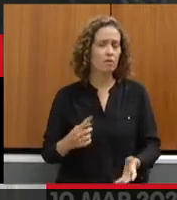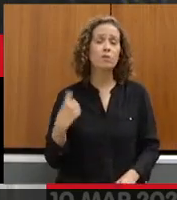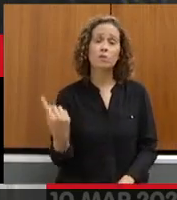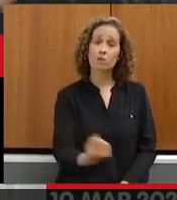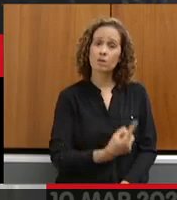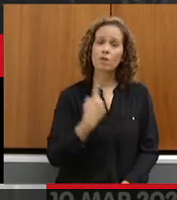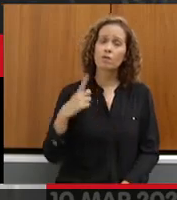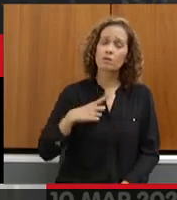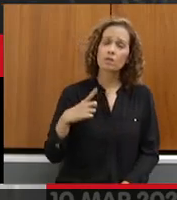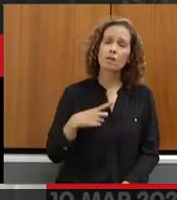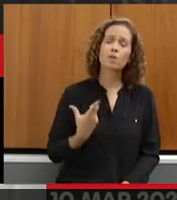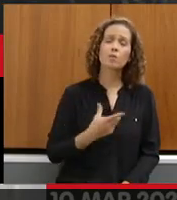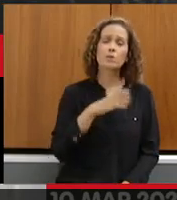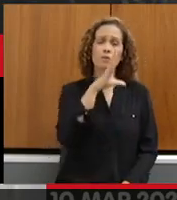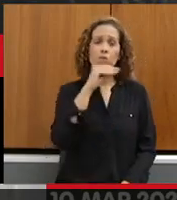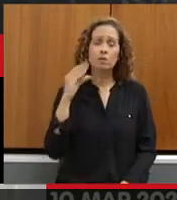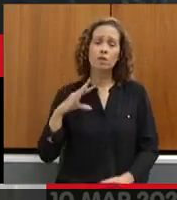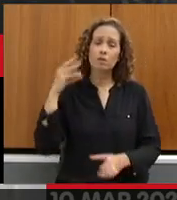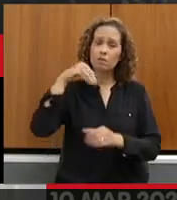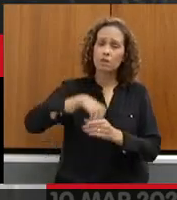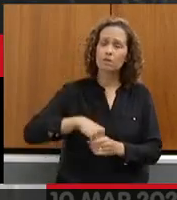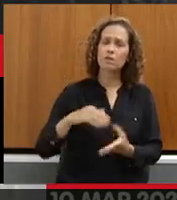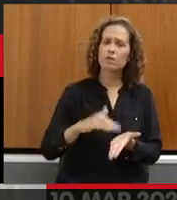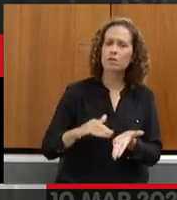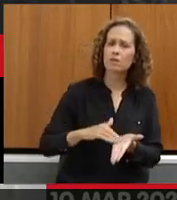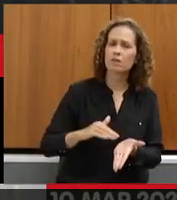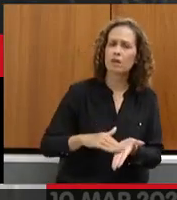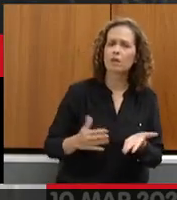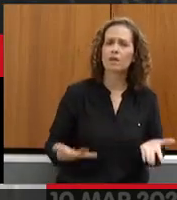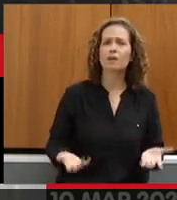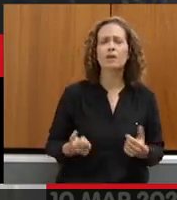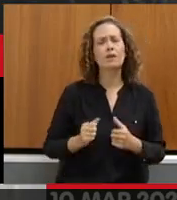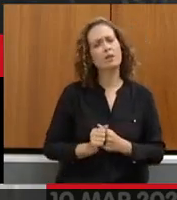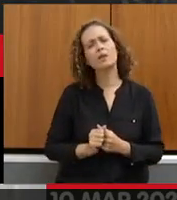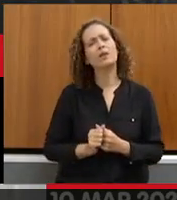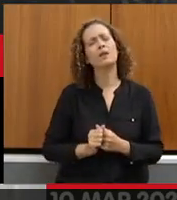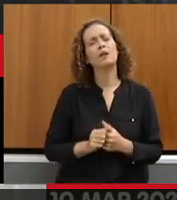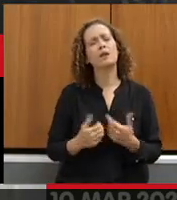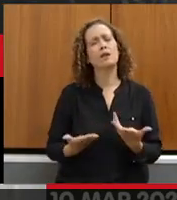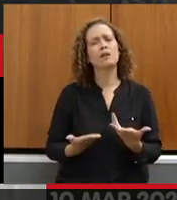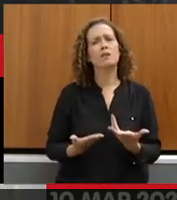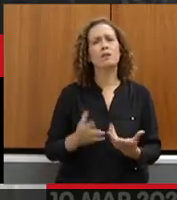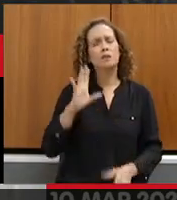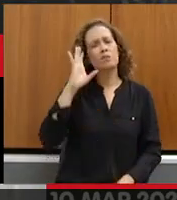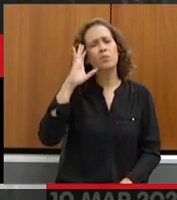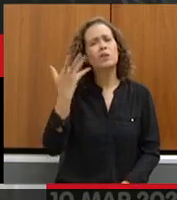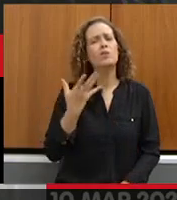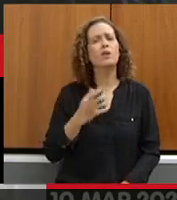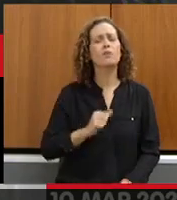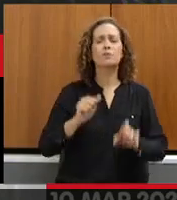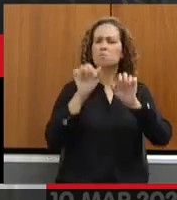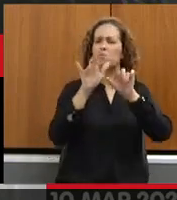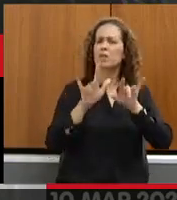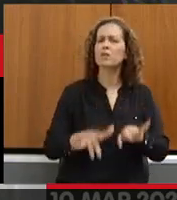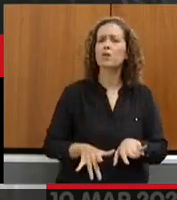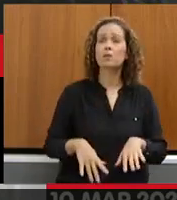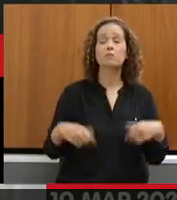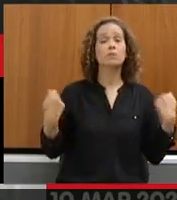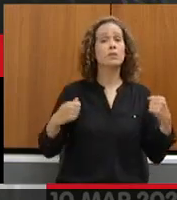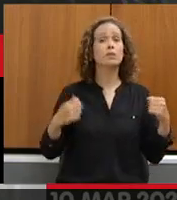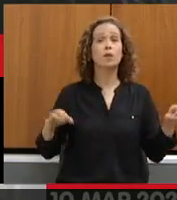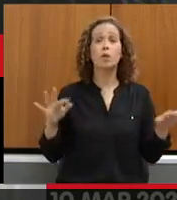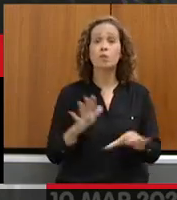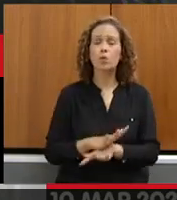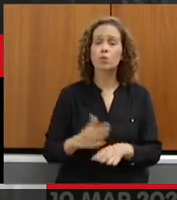nós temos funcionários dentro da secretaria que não atende prontamente esse relatório esse relatório tem tá pronto